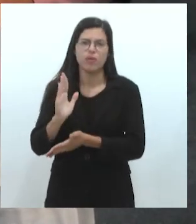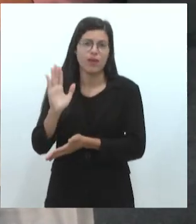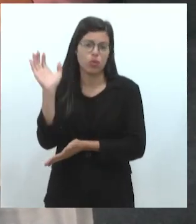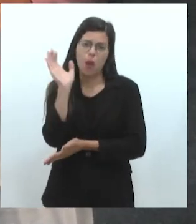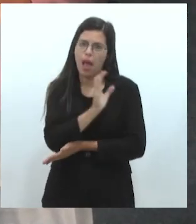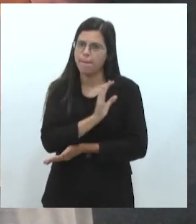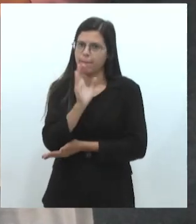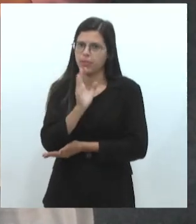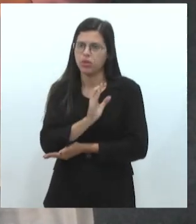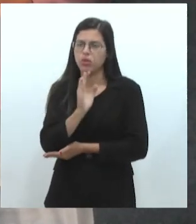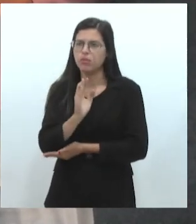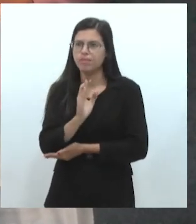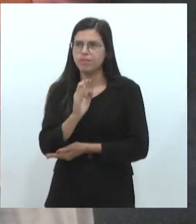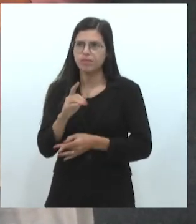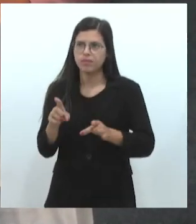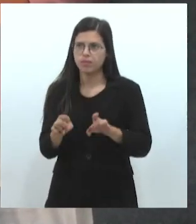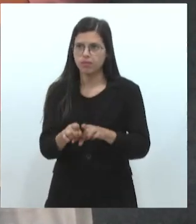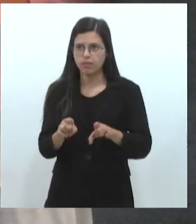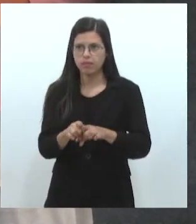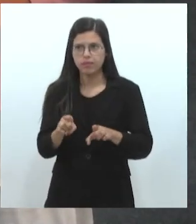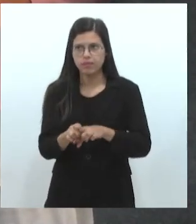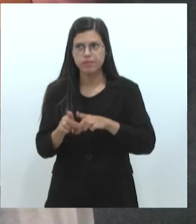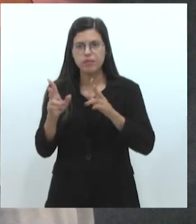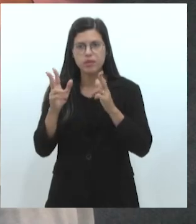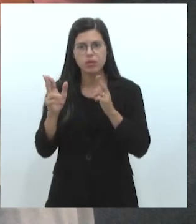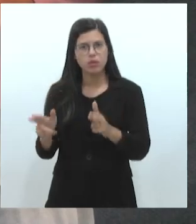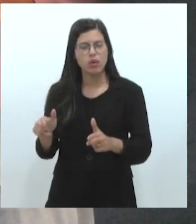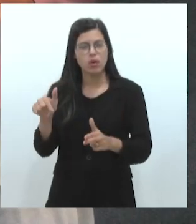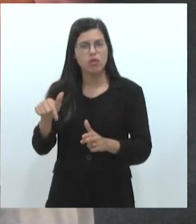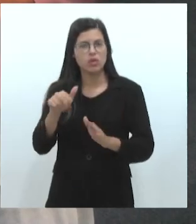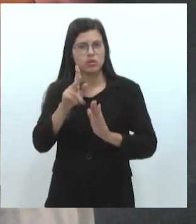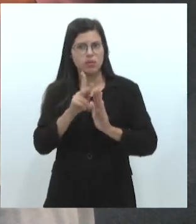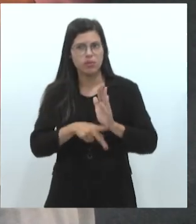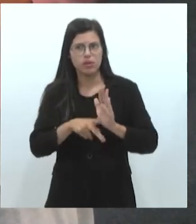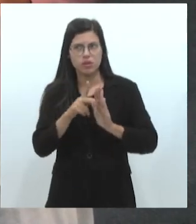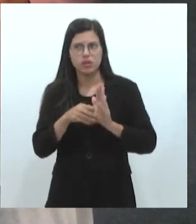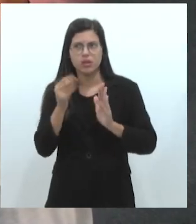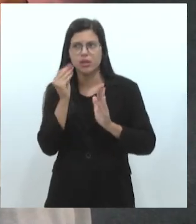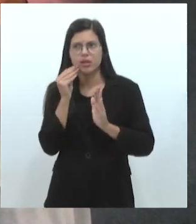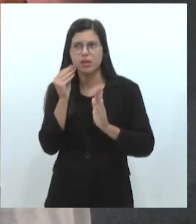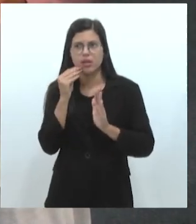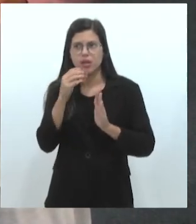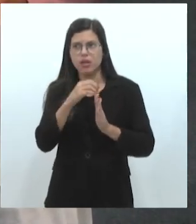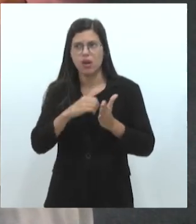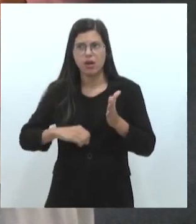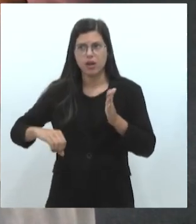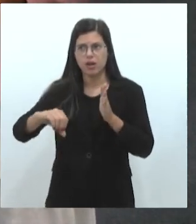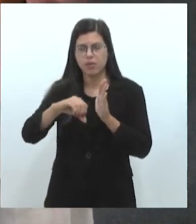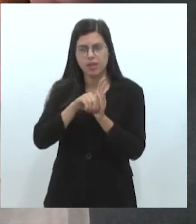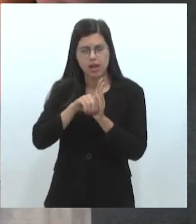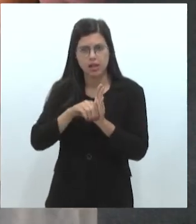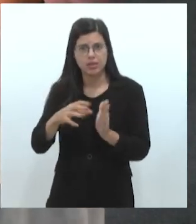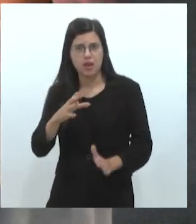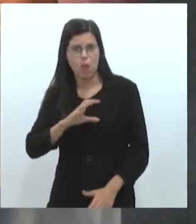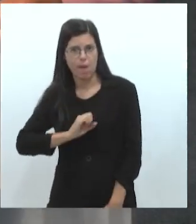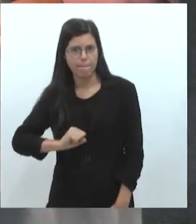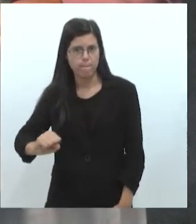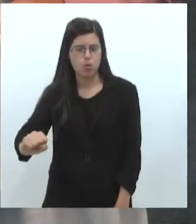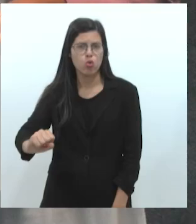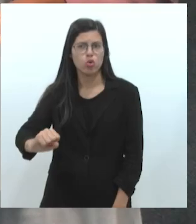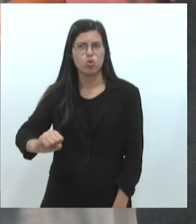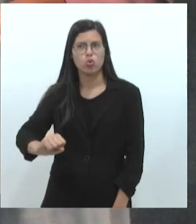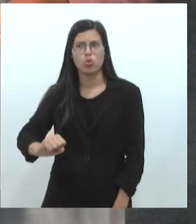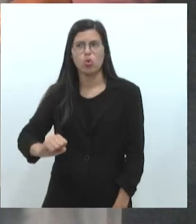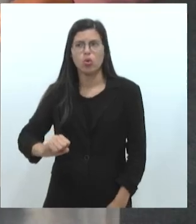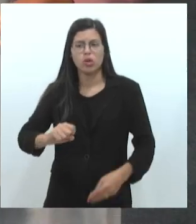pode dizer, deputada Renata Souza, para os projetos que tentam criminalizar o aborto legal, ou seja, o aborto naqueles